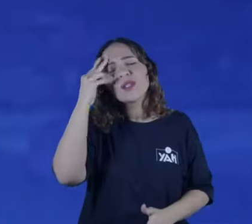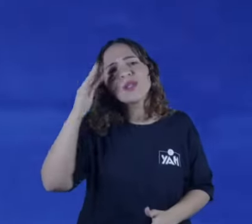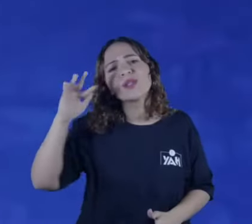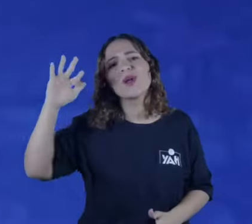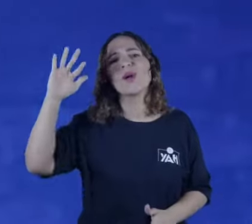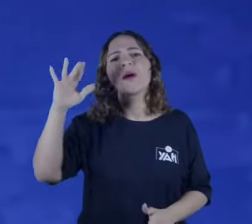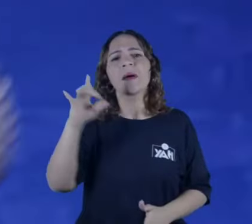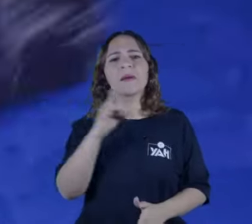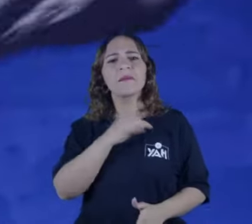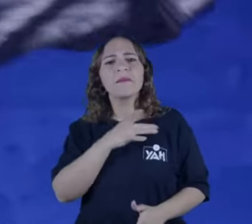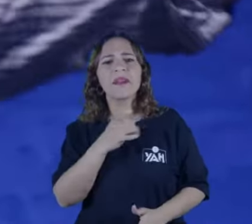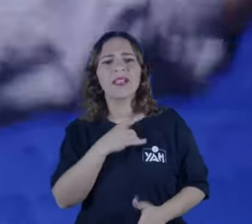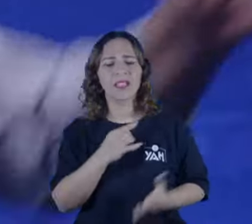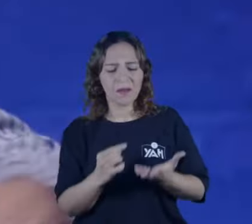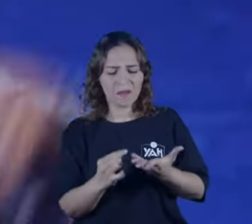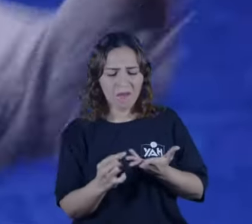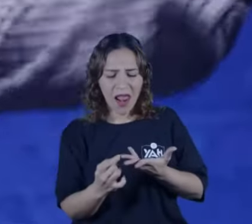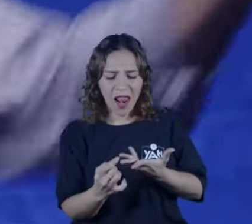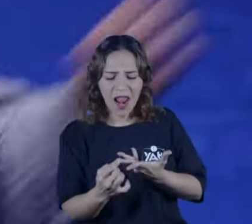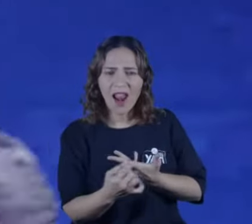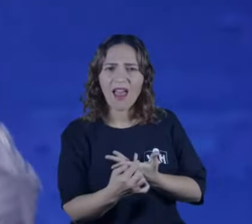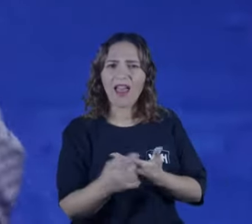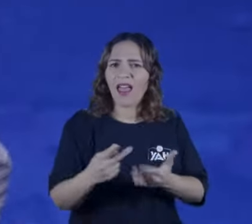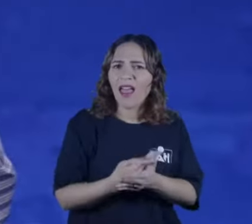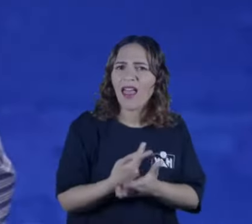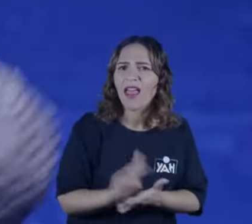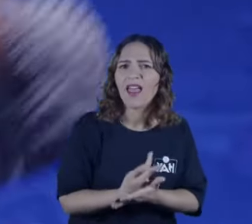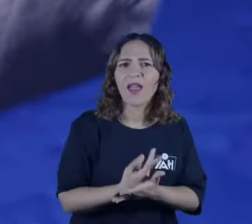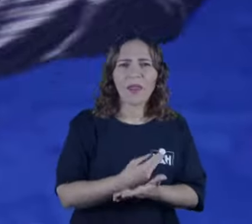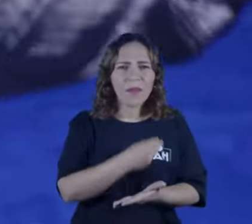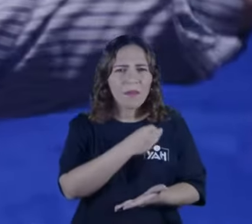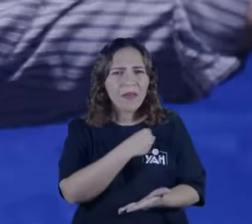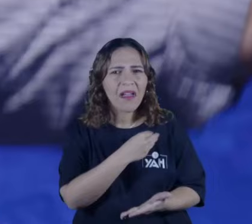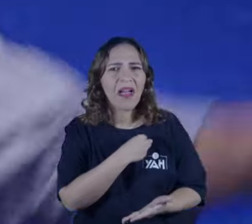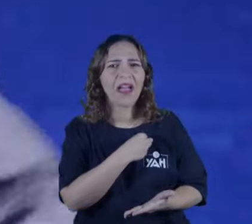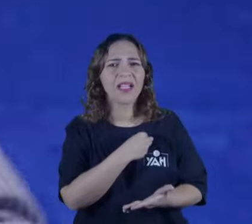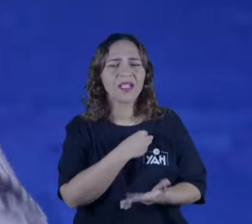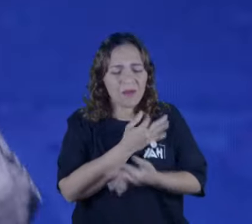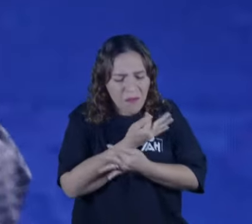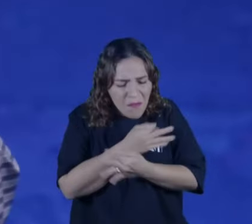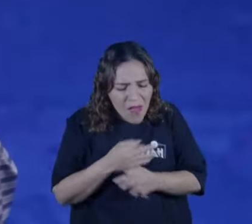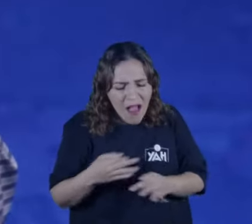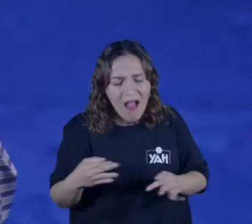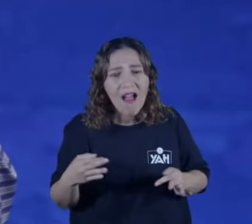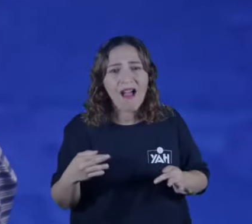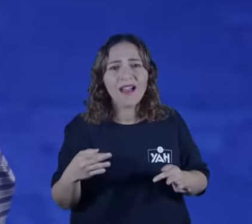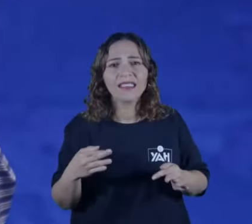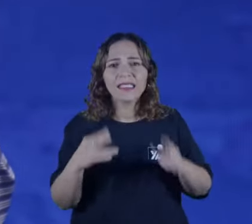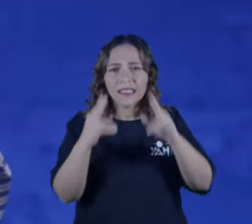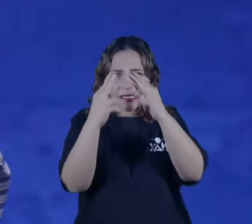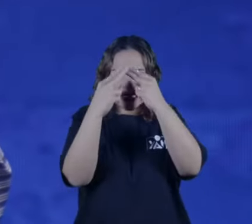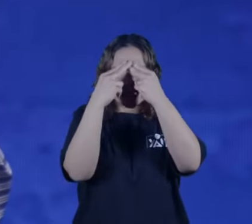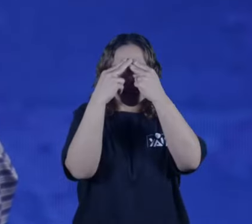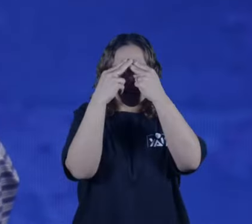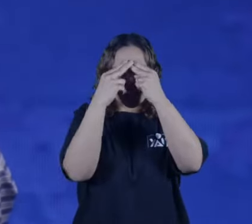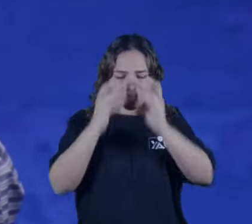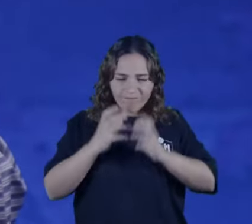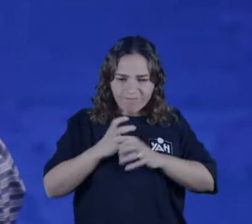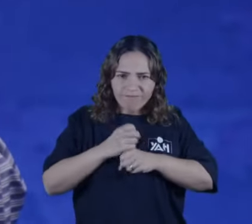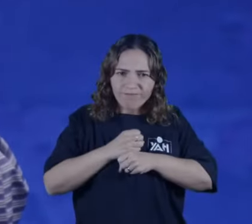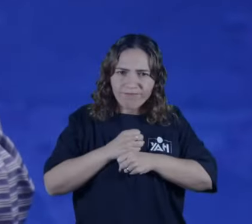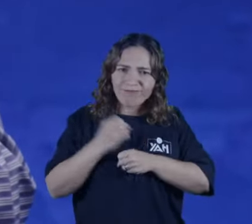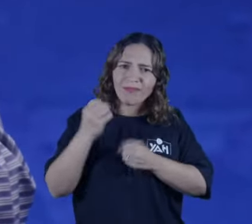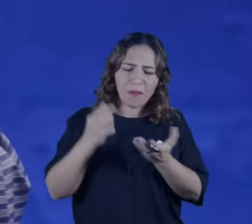medos, mas também os seus erros, seus pecados, suas feridas, suas cadeias. Não há